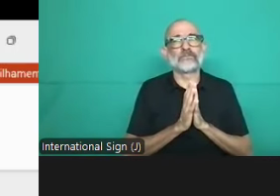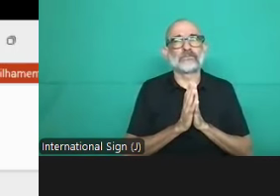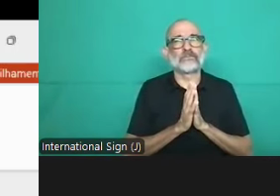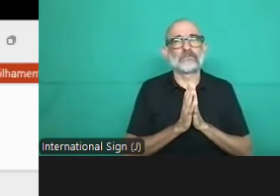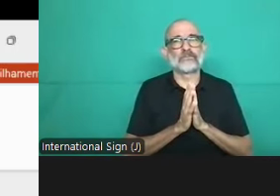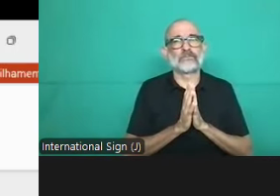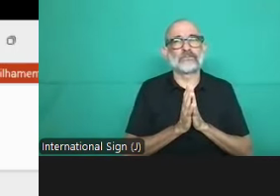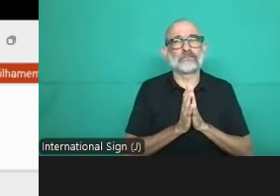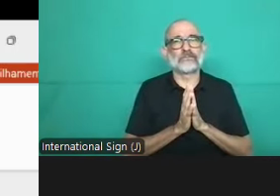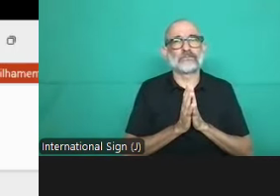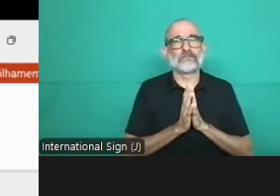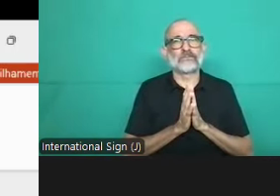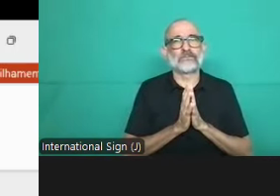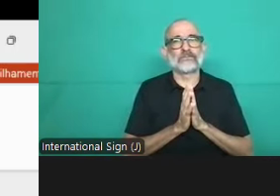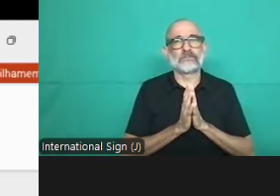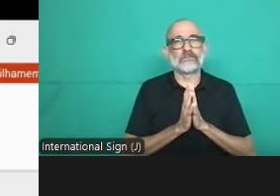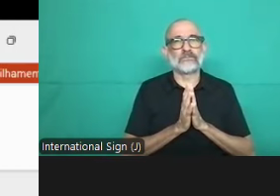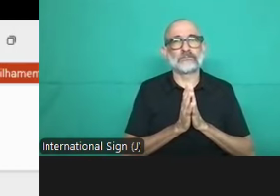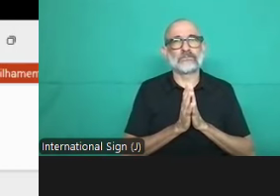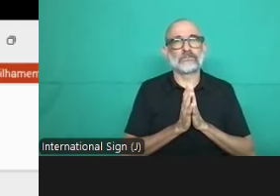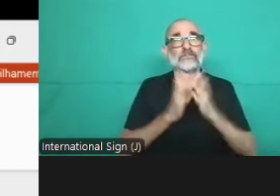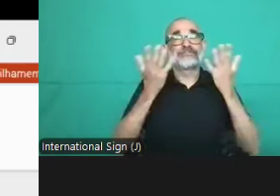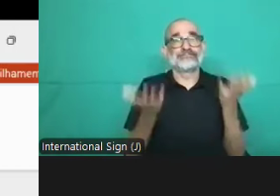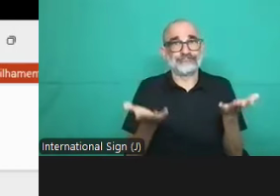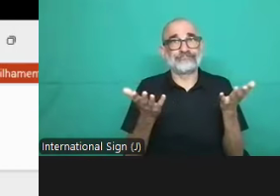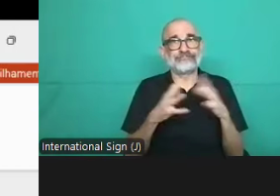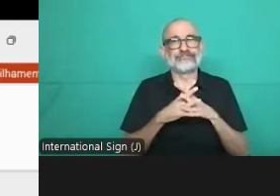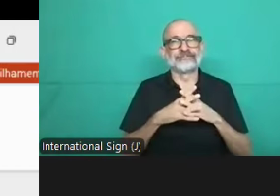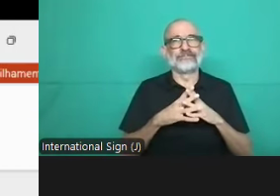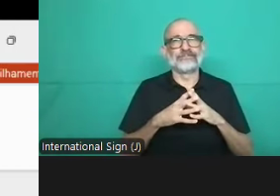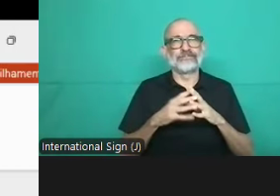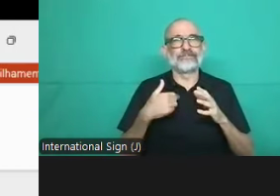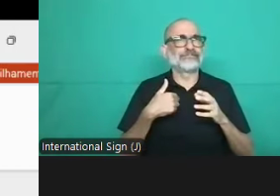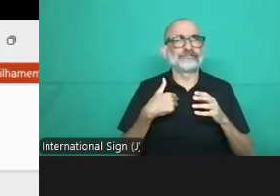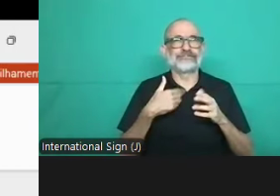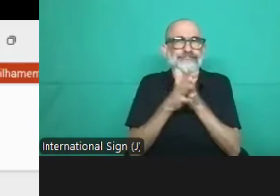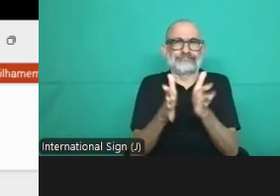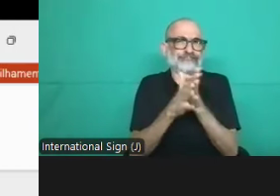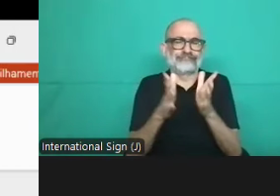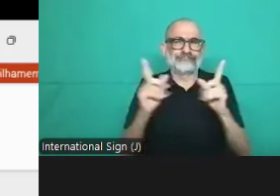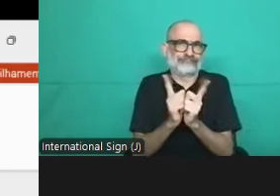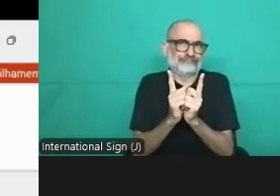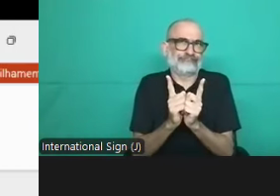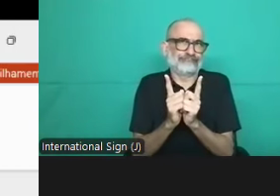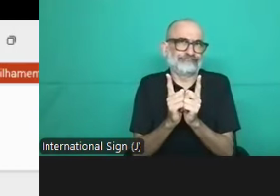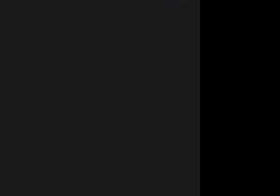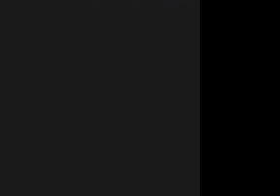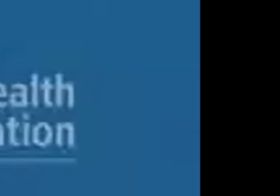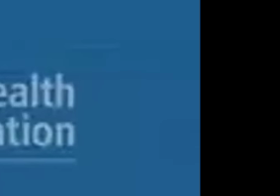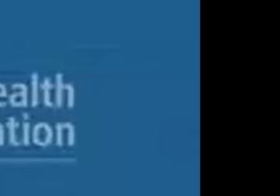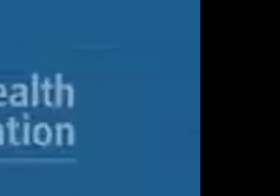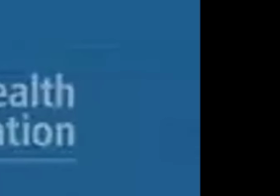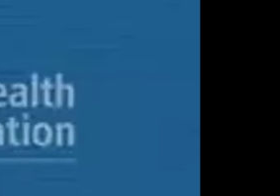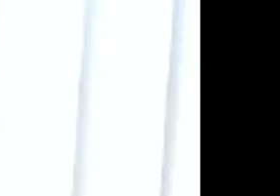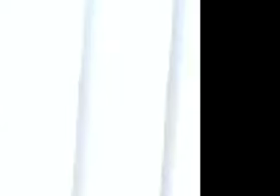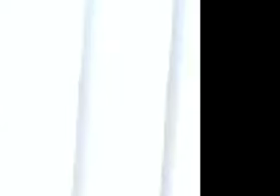Vale, creo que entonces voy solamente a hablar. No, Ok, tal vez deja de Eu somente